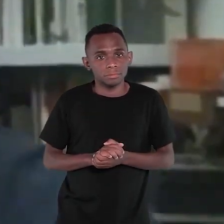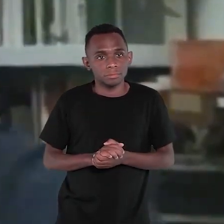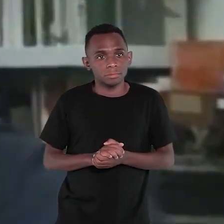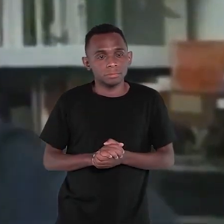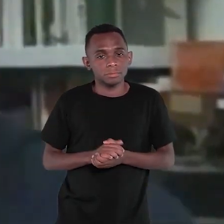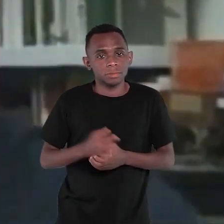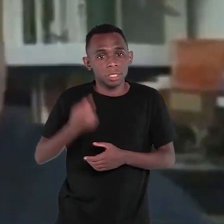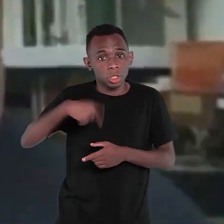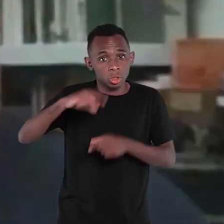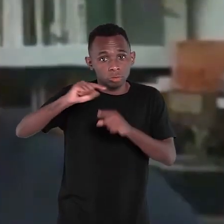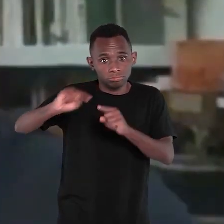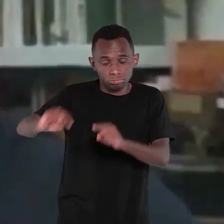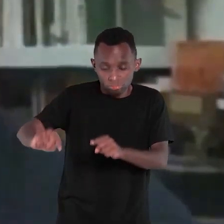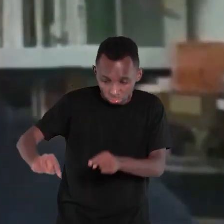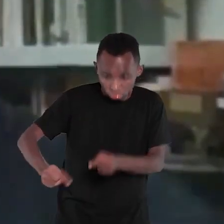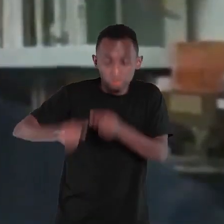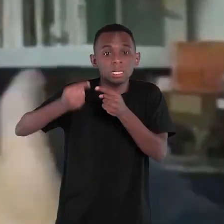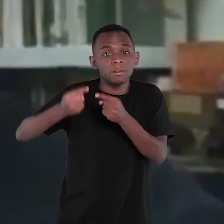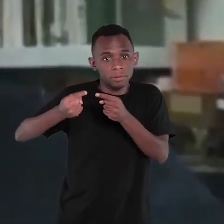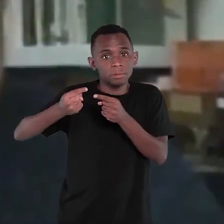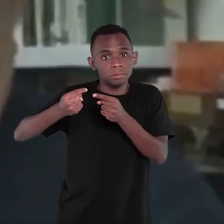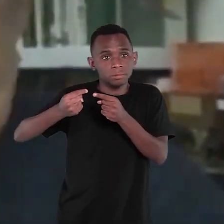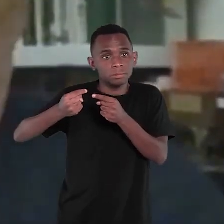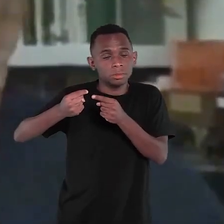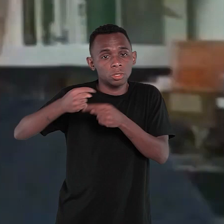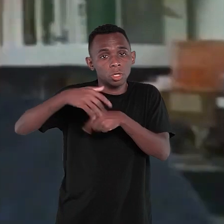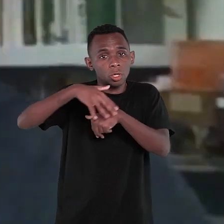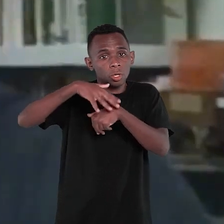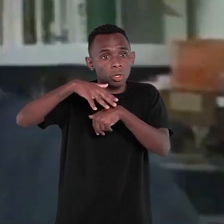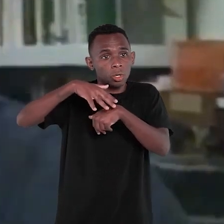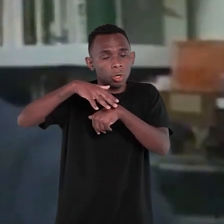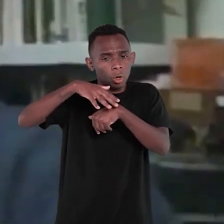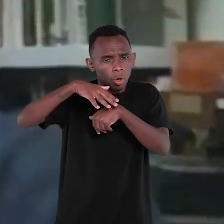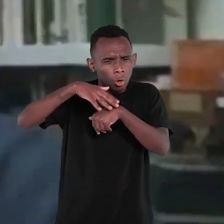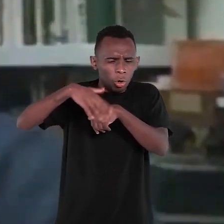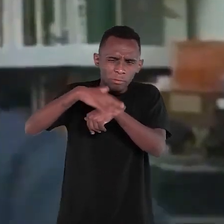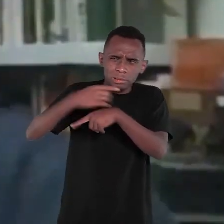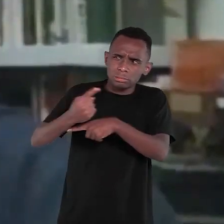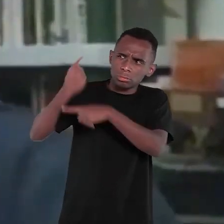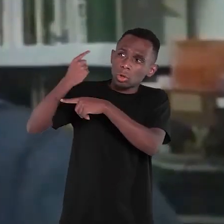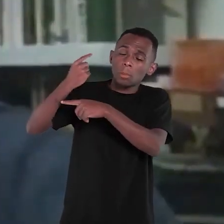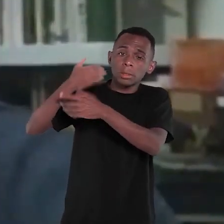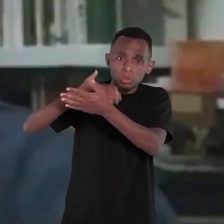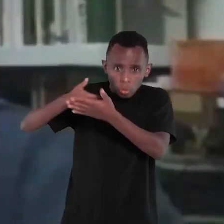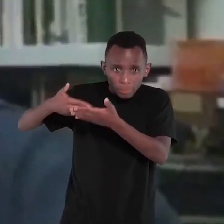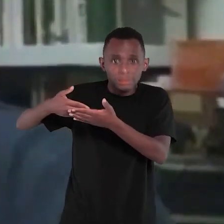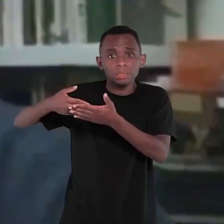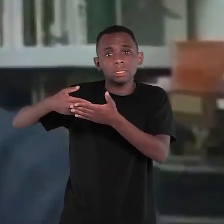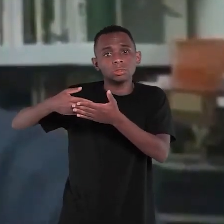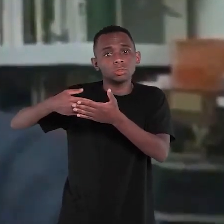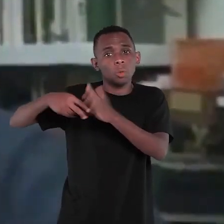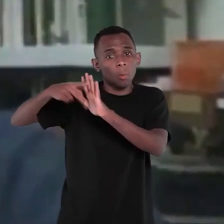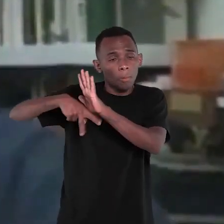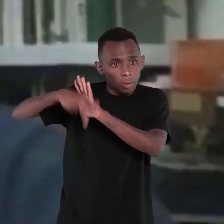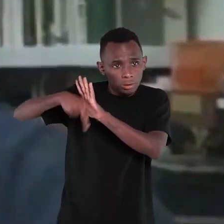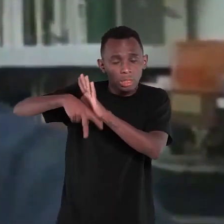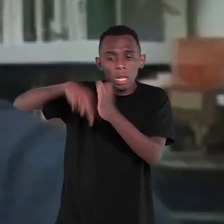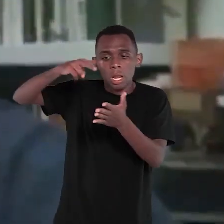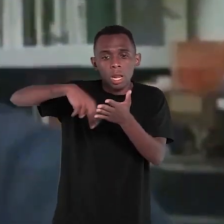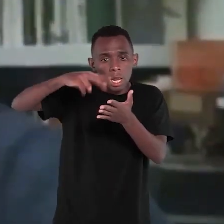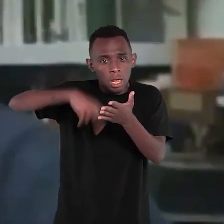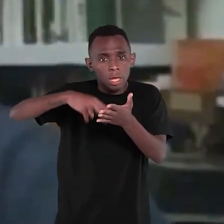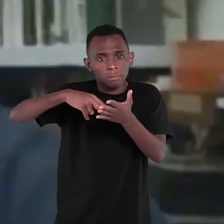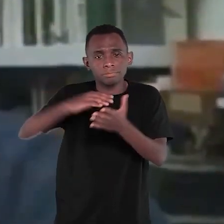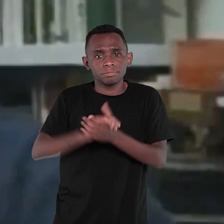E a gente foi confrontado com isso, com essa questão. Nós começamos há um bom tempo atrás um programa chamado Lê no